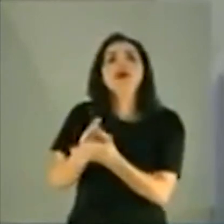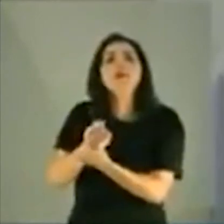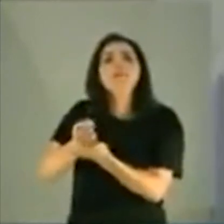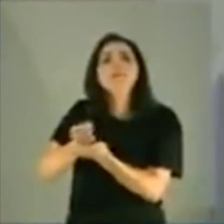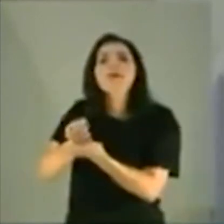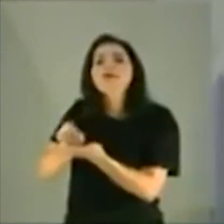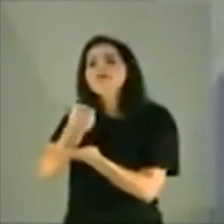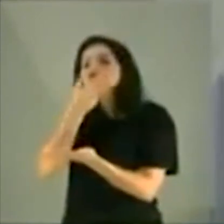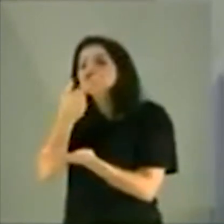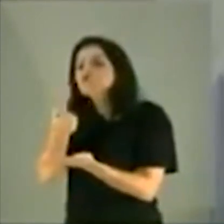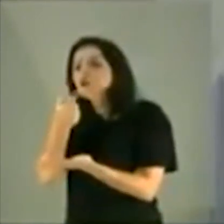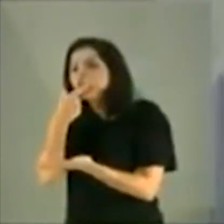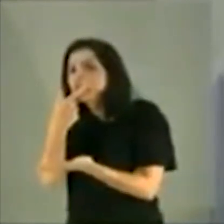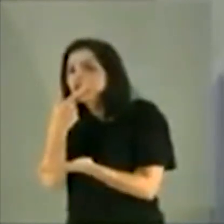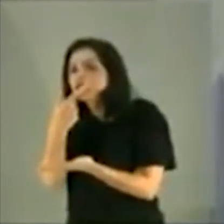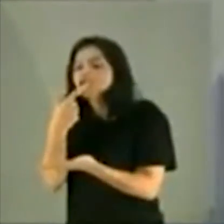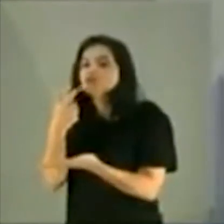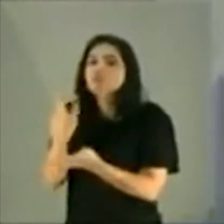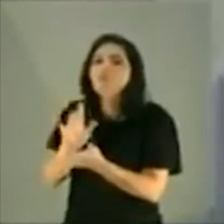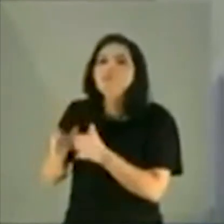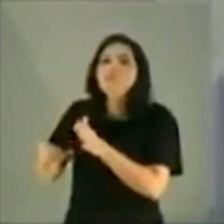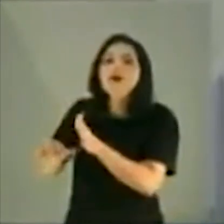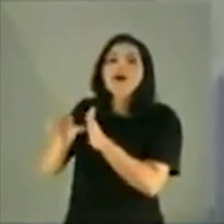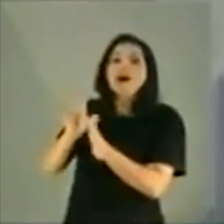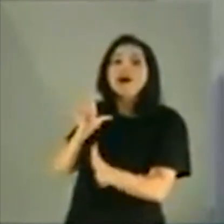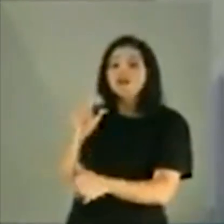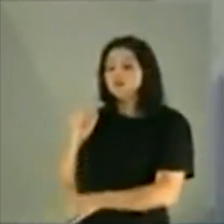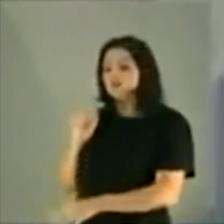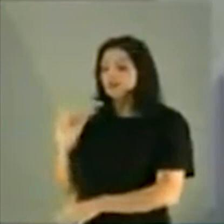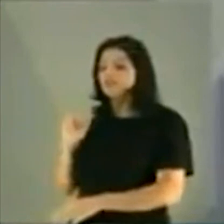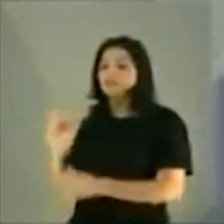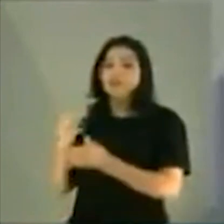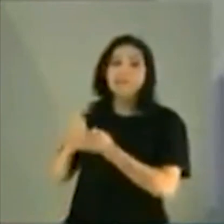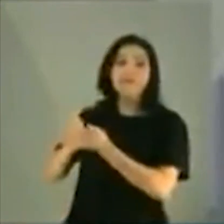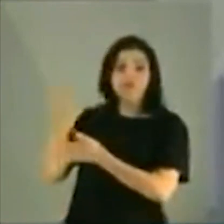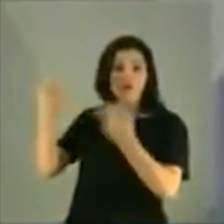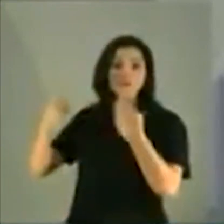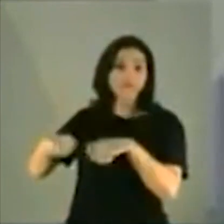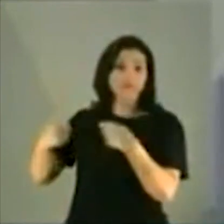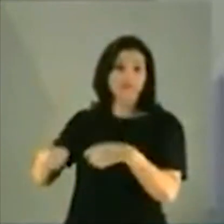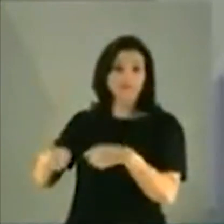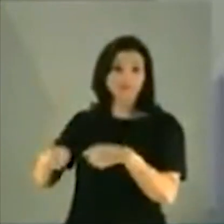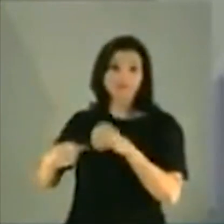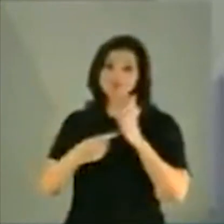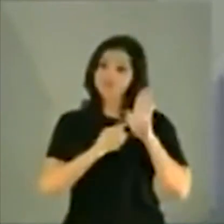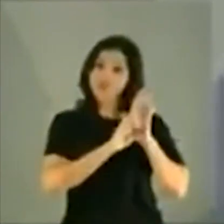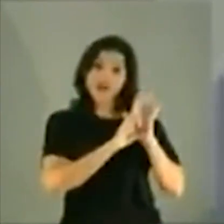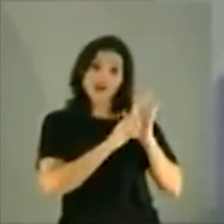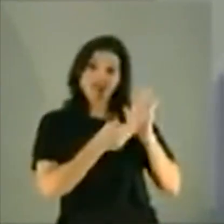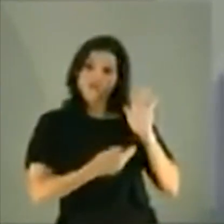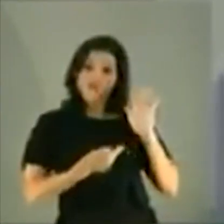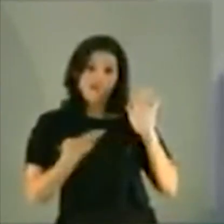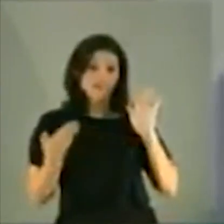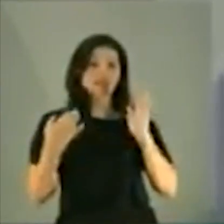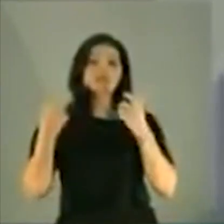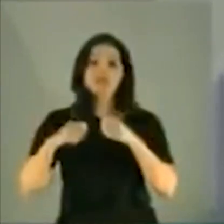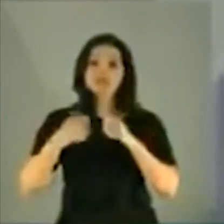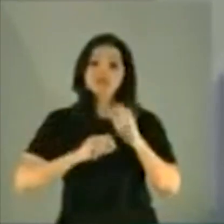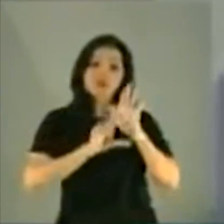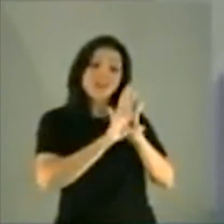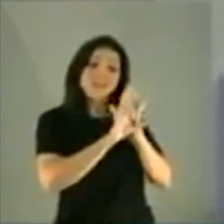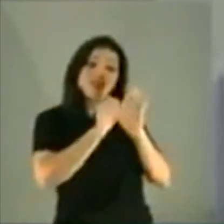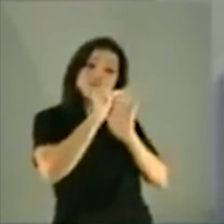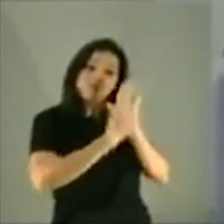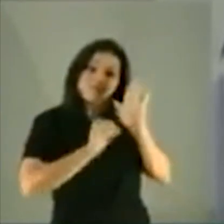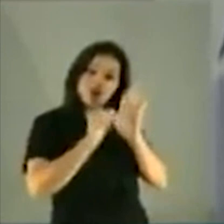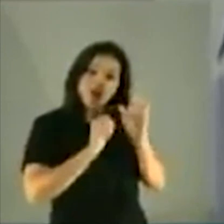medicamentos sem que haja aprovação pela Anvisa. Então, houve a necessidade de adequação do marco